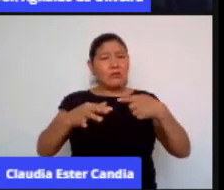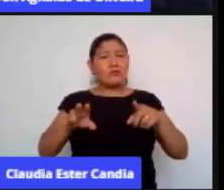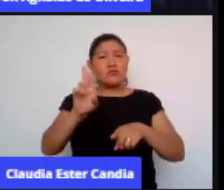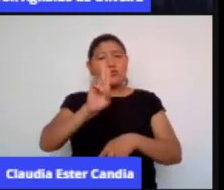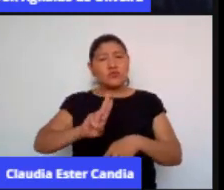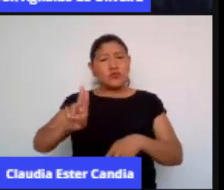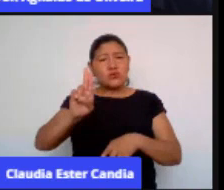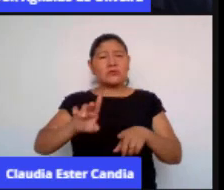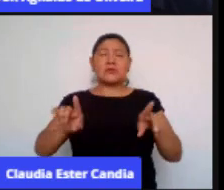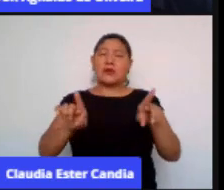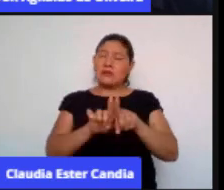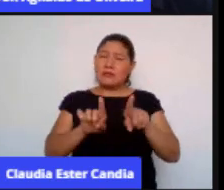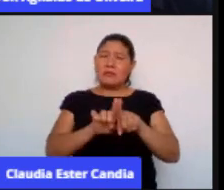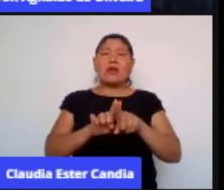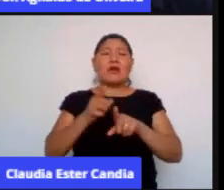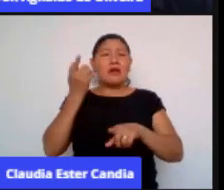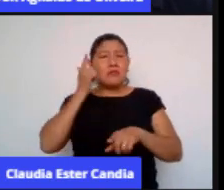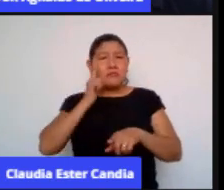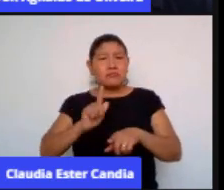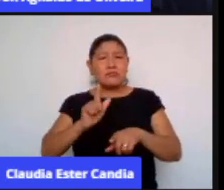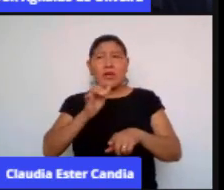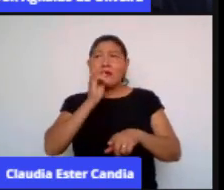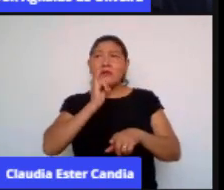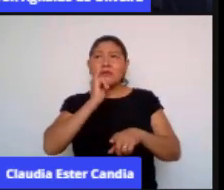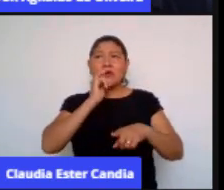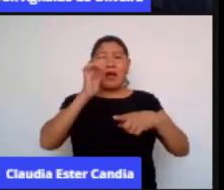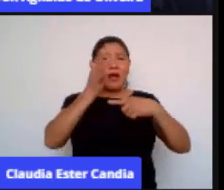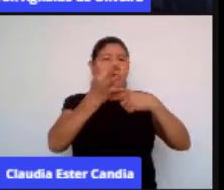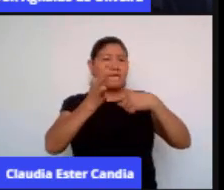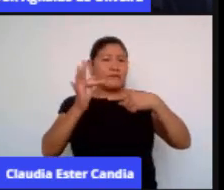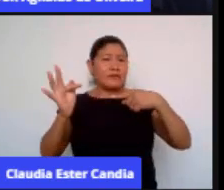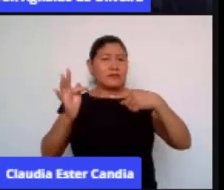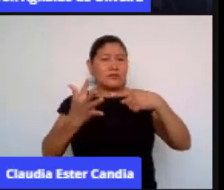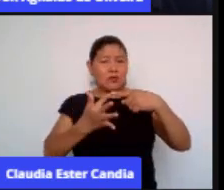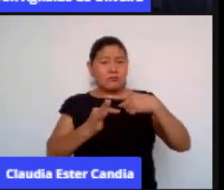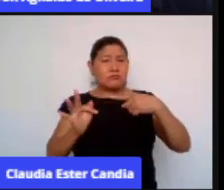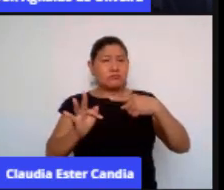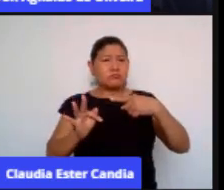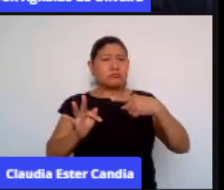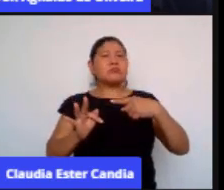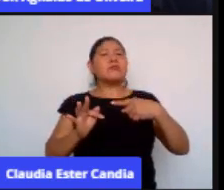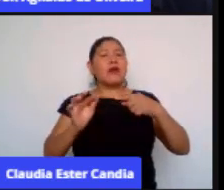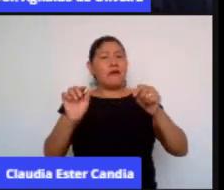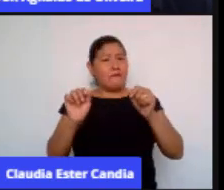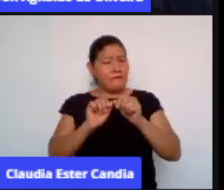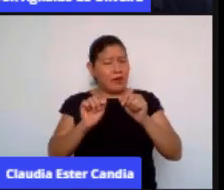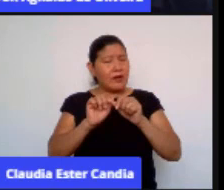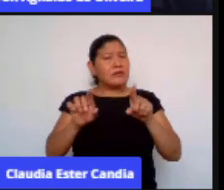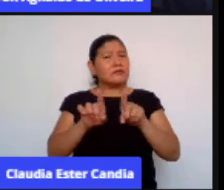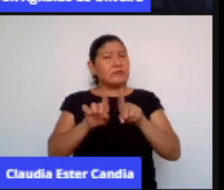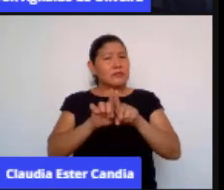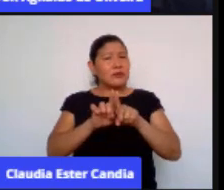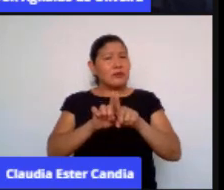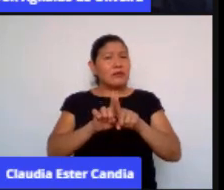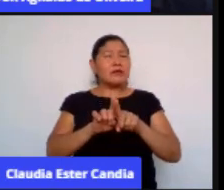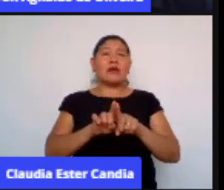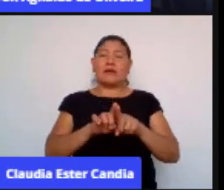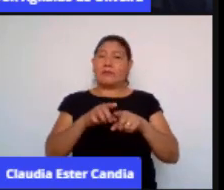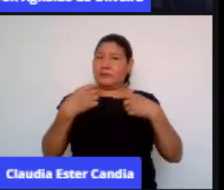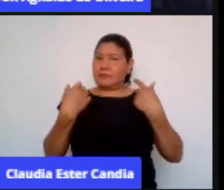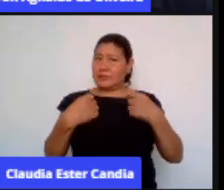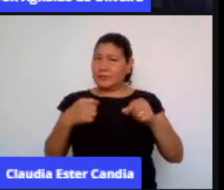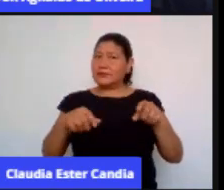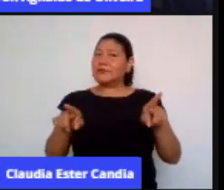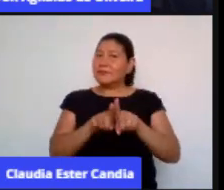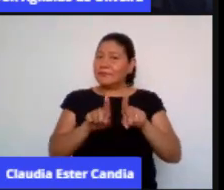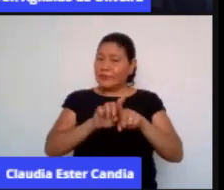frações equivalentes, né? Que a gente começa lá com um inteiro e a gente tem as subdivisões dele, tá? E eu não posso esquecer do meu livro didático, né? Então, que